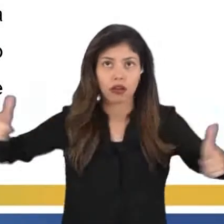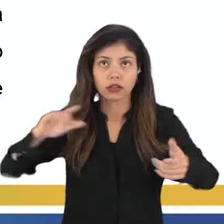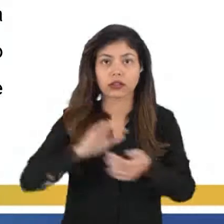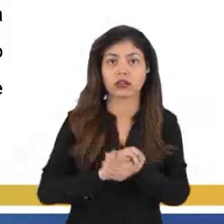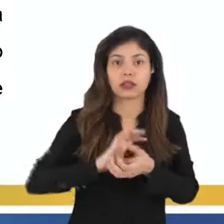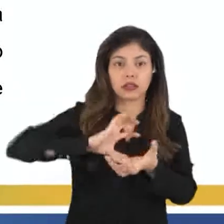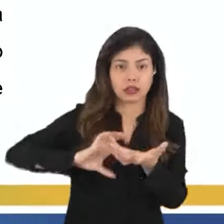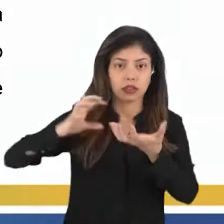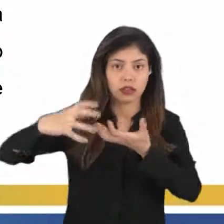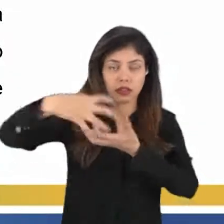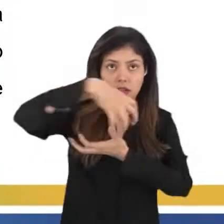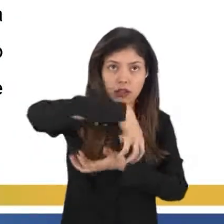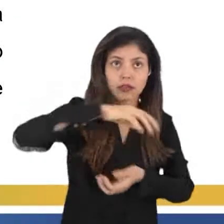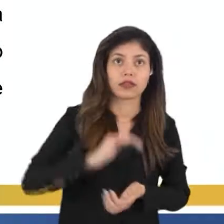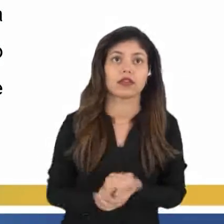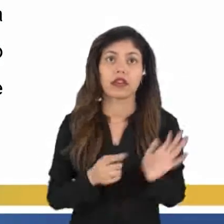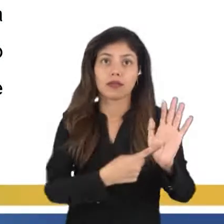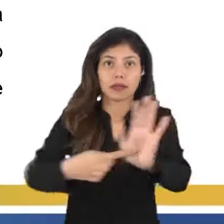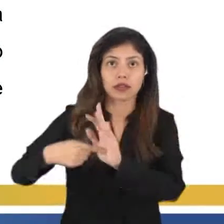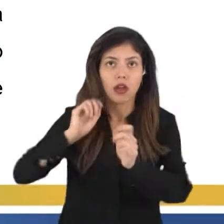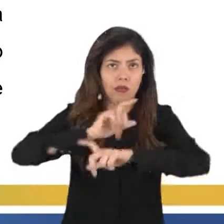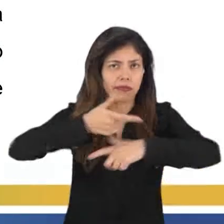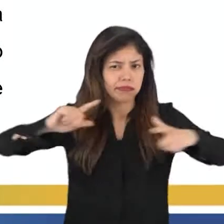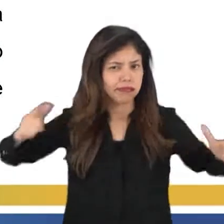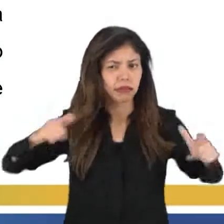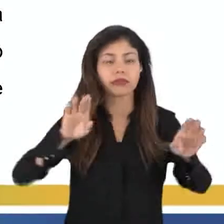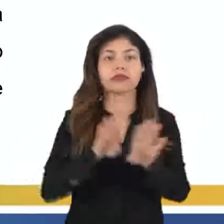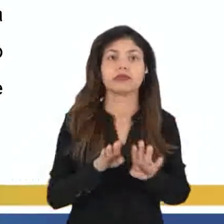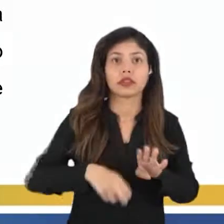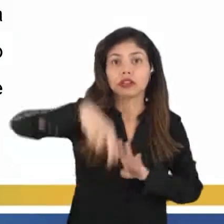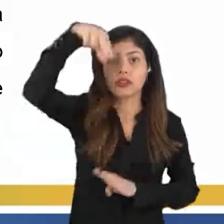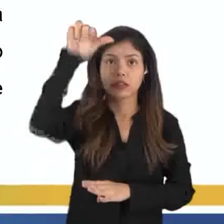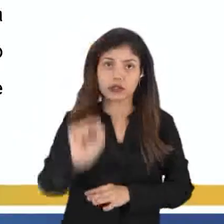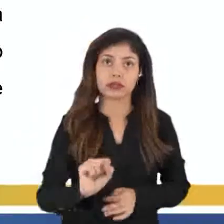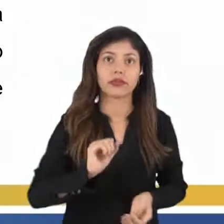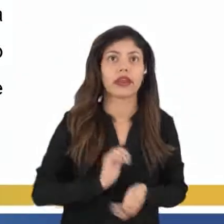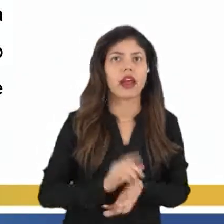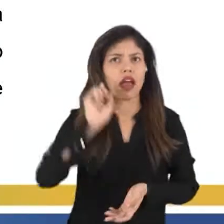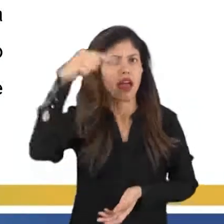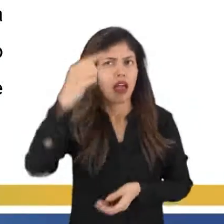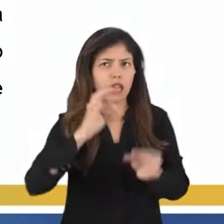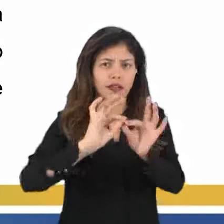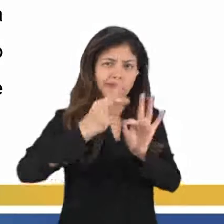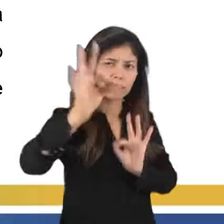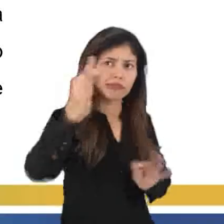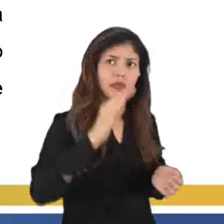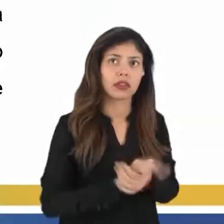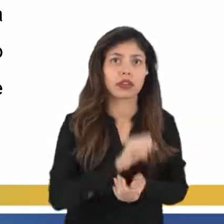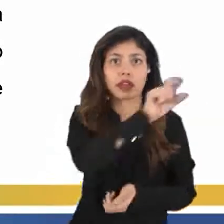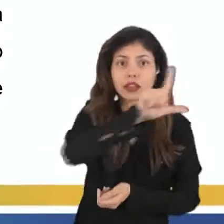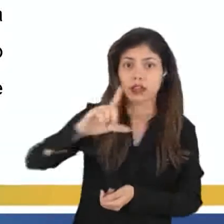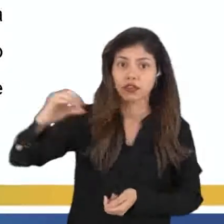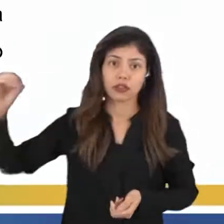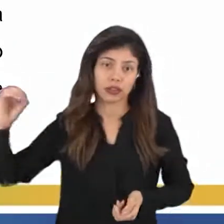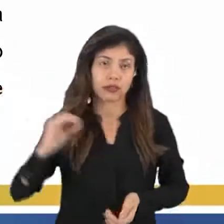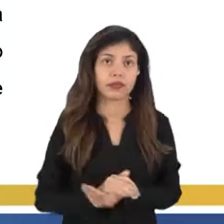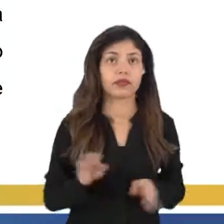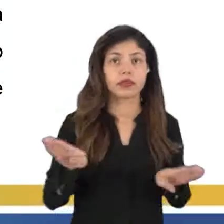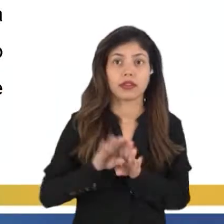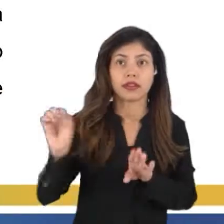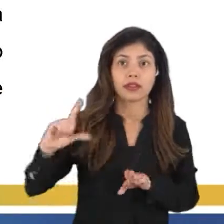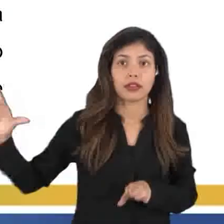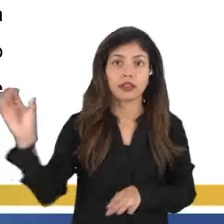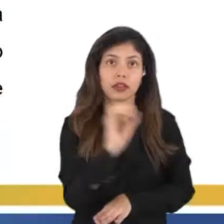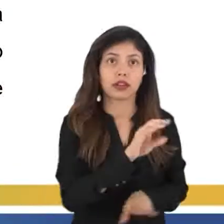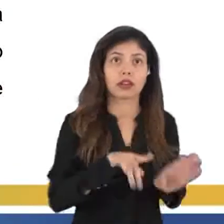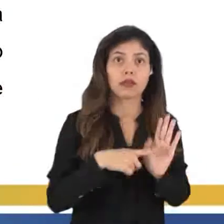dimensões continentais, apresentando uma larga extensão norte e sul, além de uma grande distância no sentido leste-oeste em sua